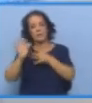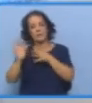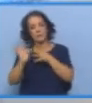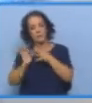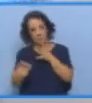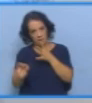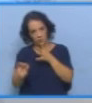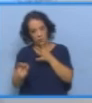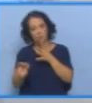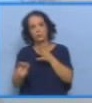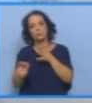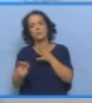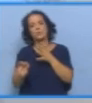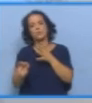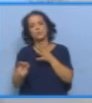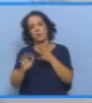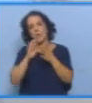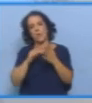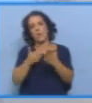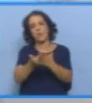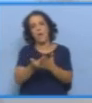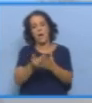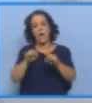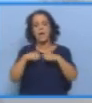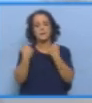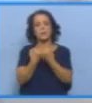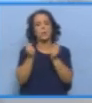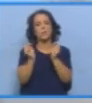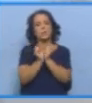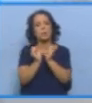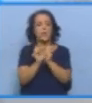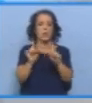a criarmos dispositivos de ação social realmente mais